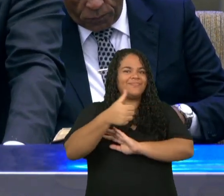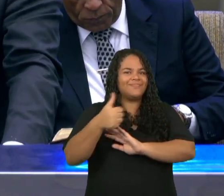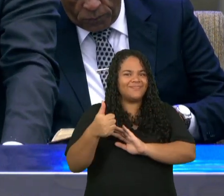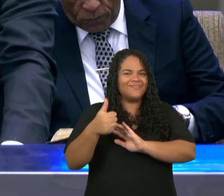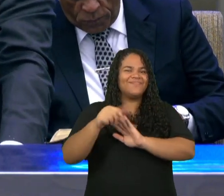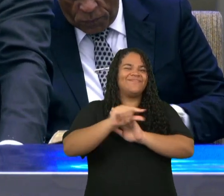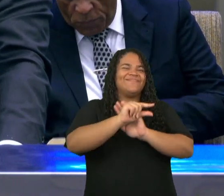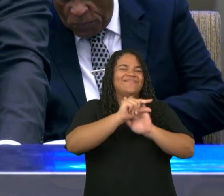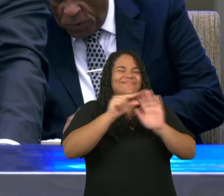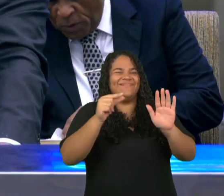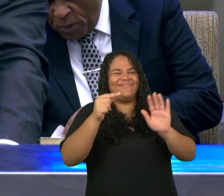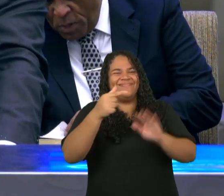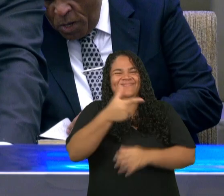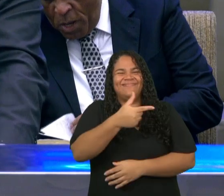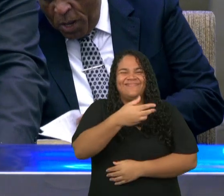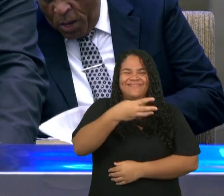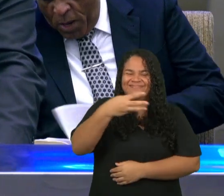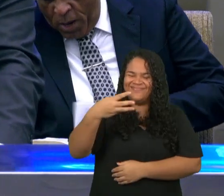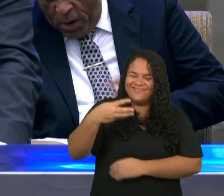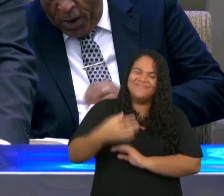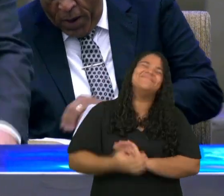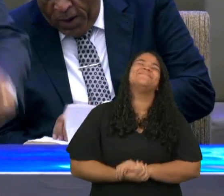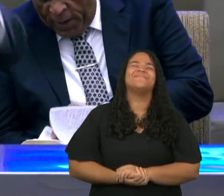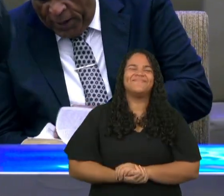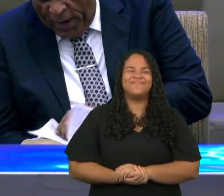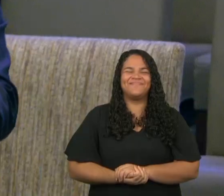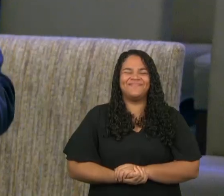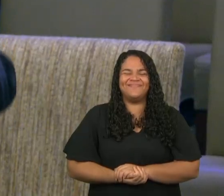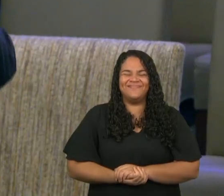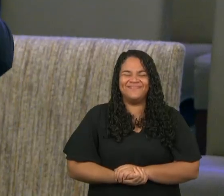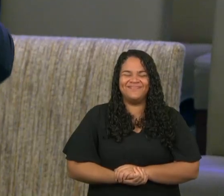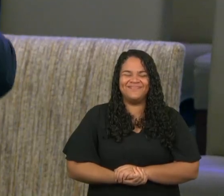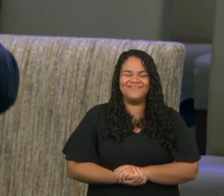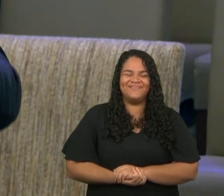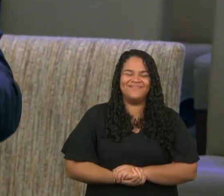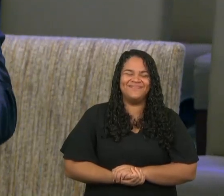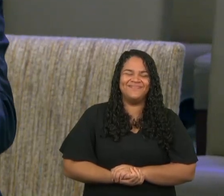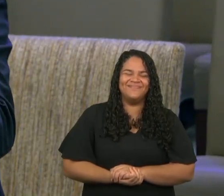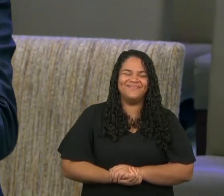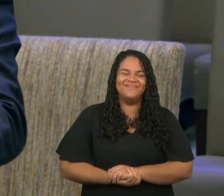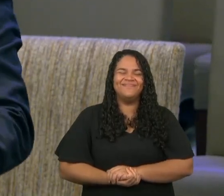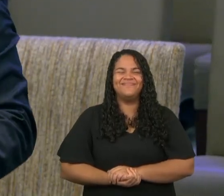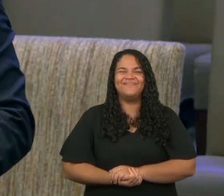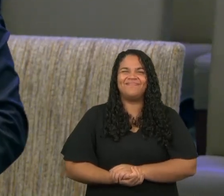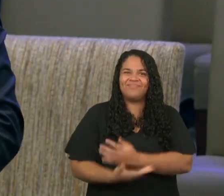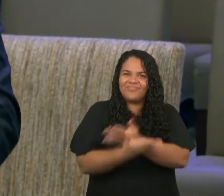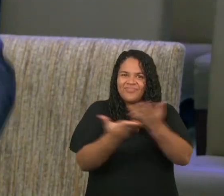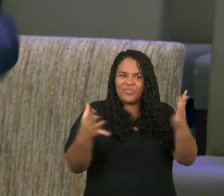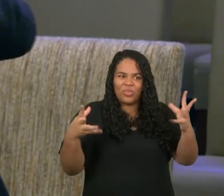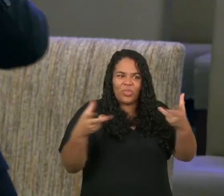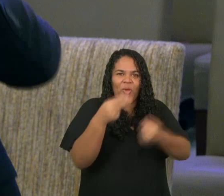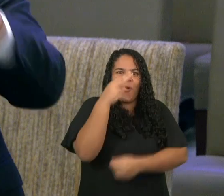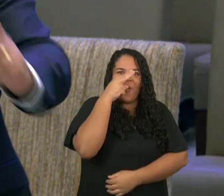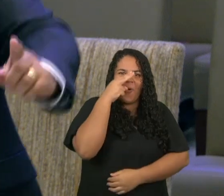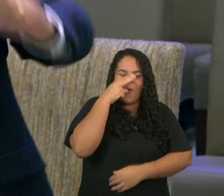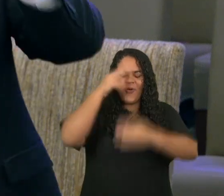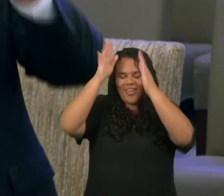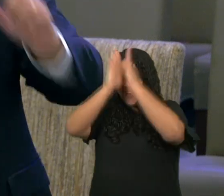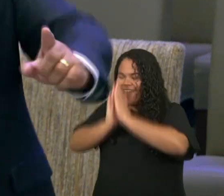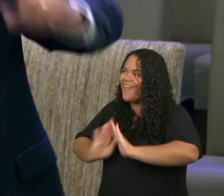Amem o Senhor, todos vocês, os seus santos. O